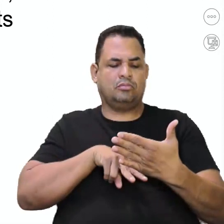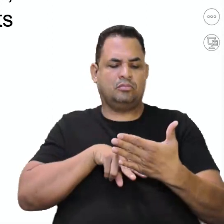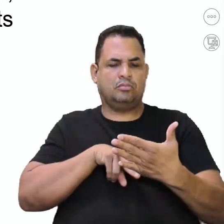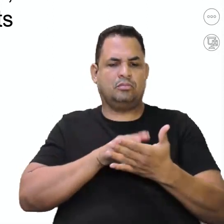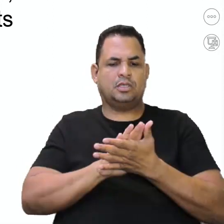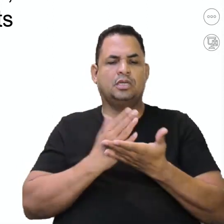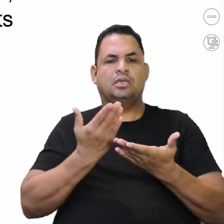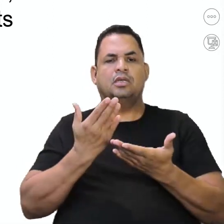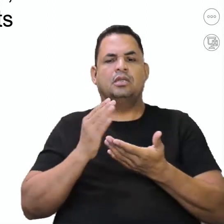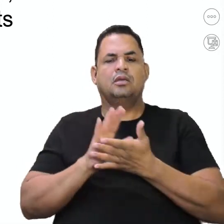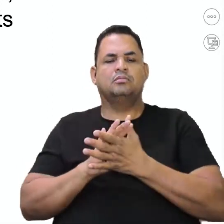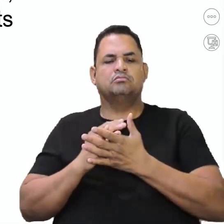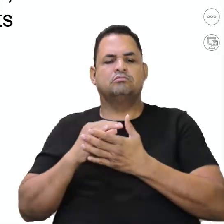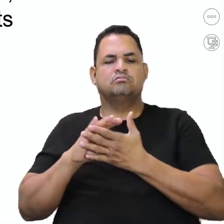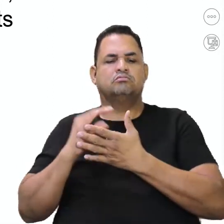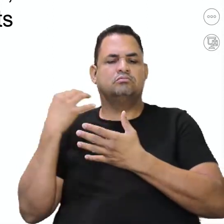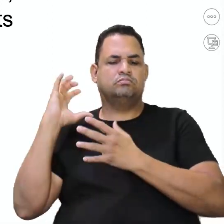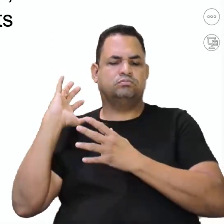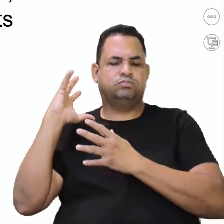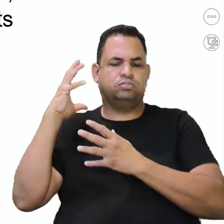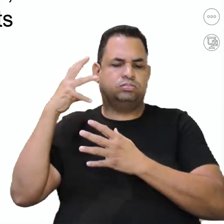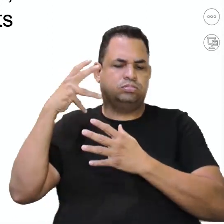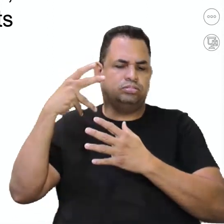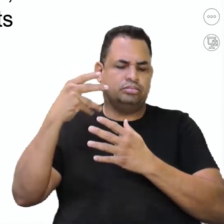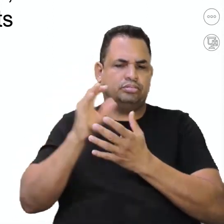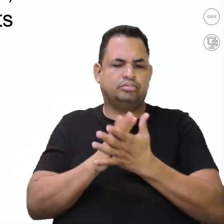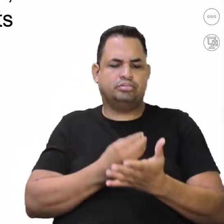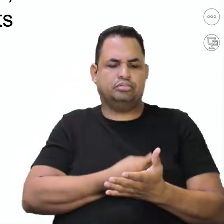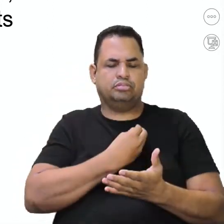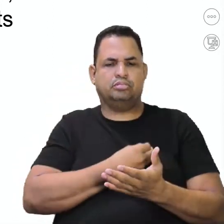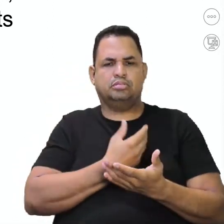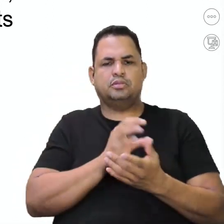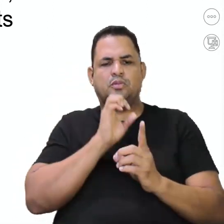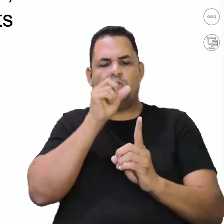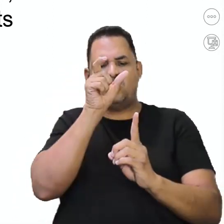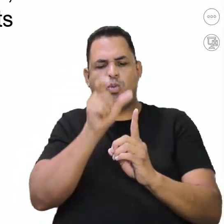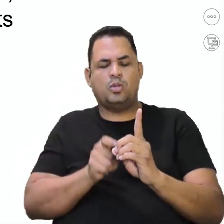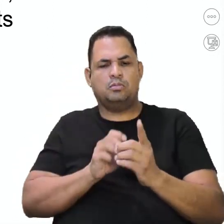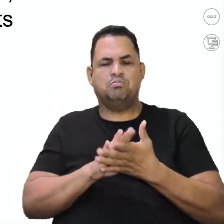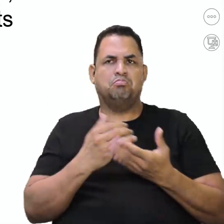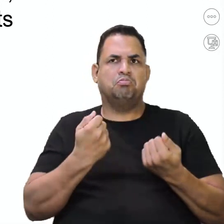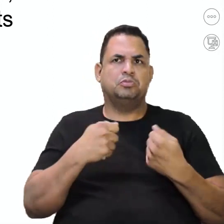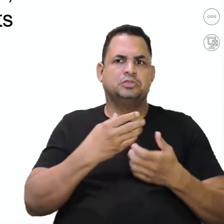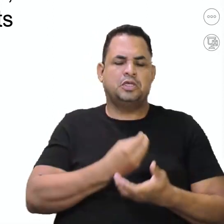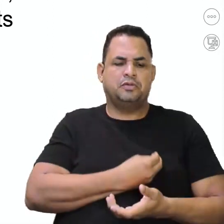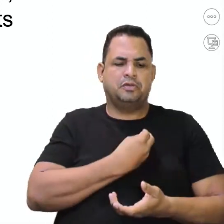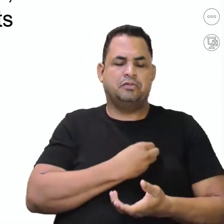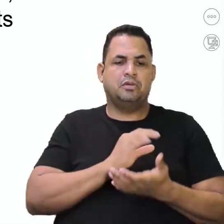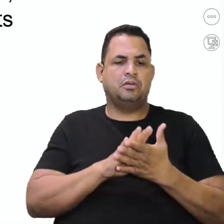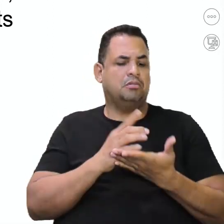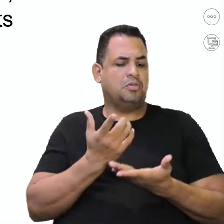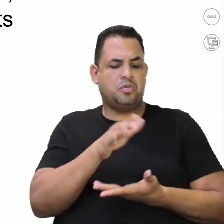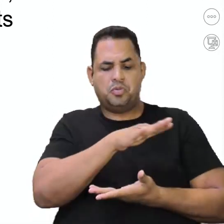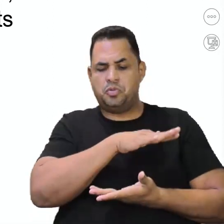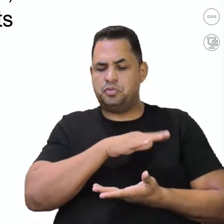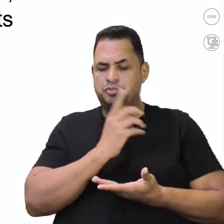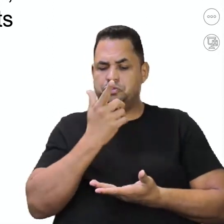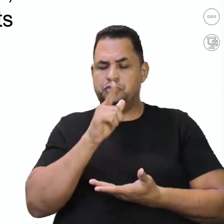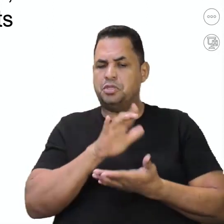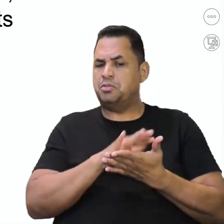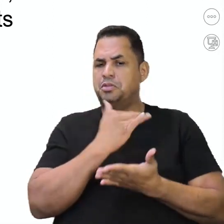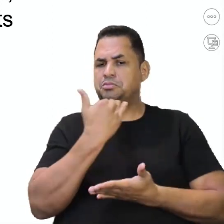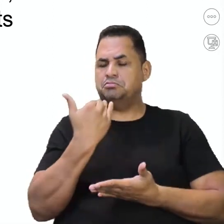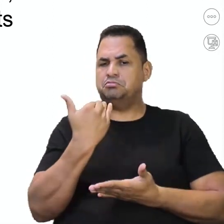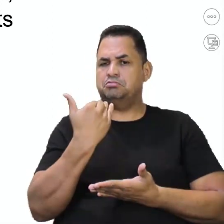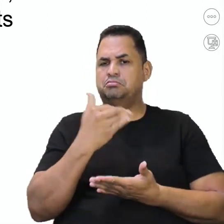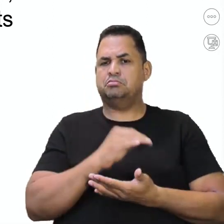de biografia? E uma biografia pode ser sobre uma pessoa viva ou sobre uma pessoa que já não está aqui entre nós,